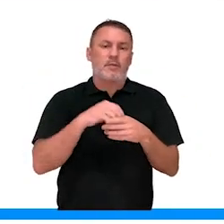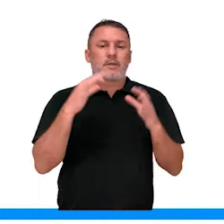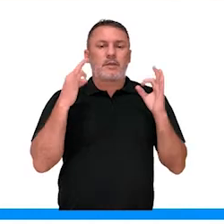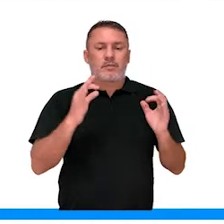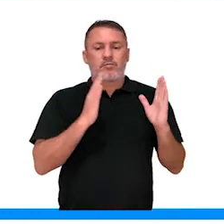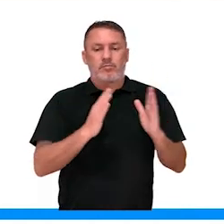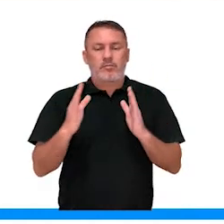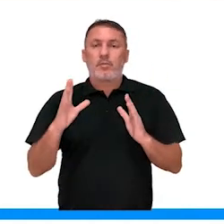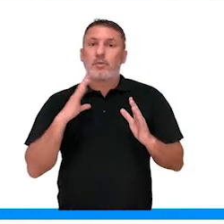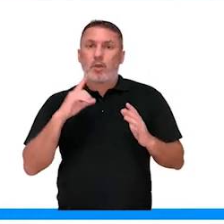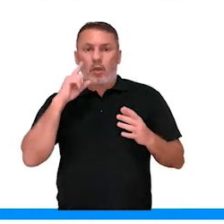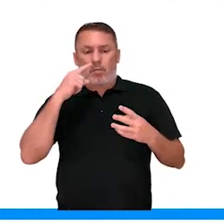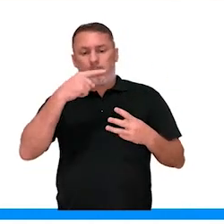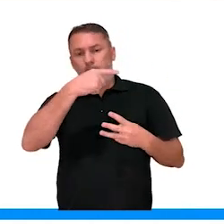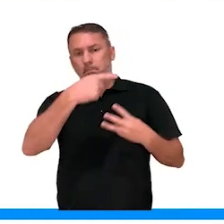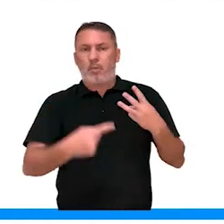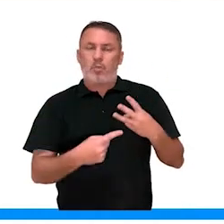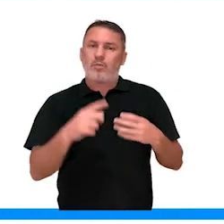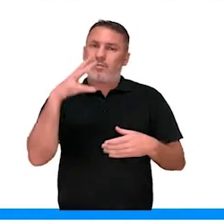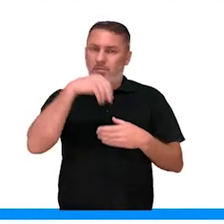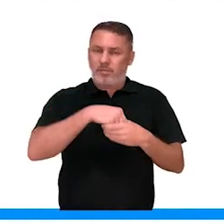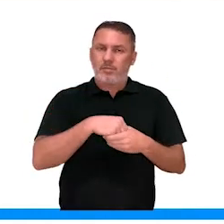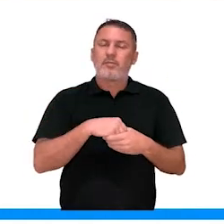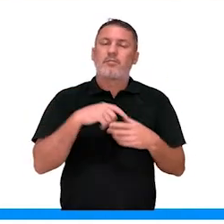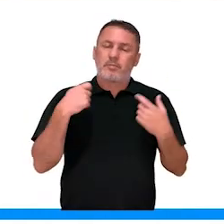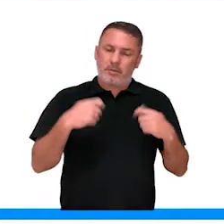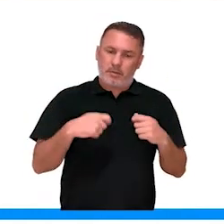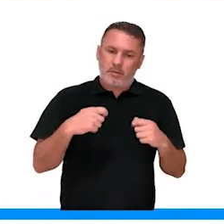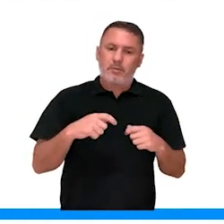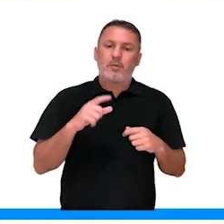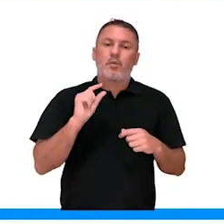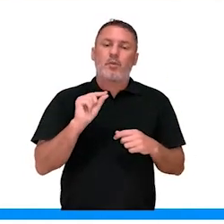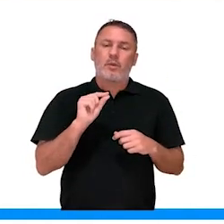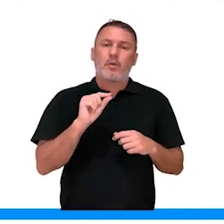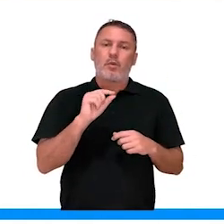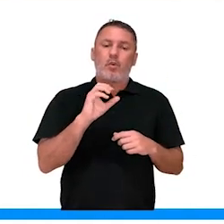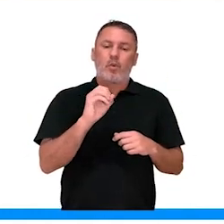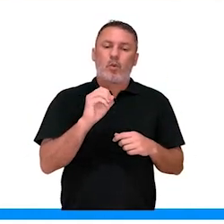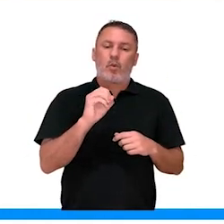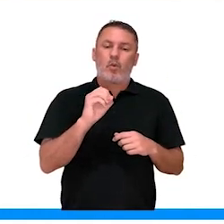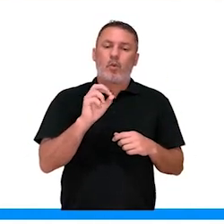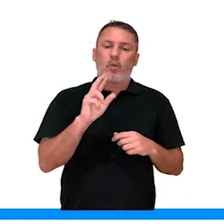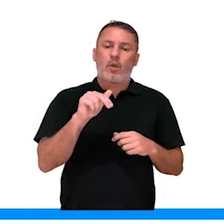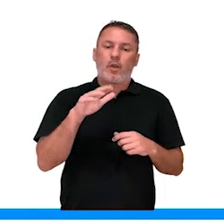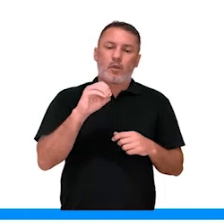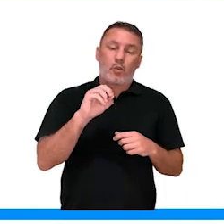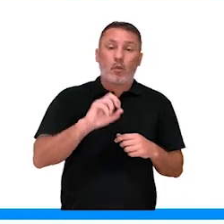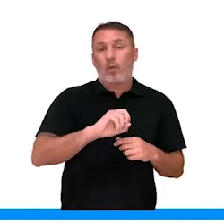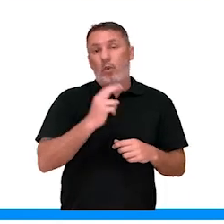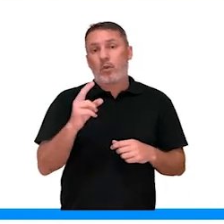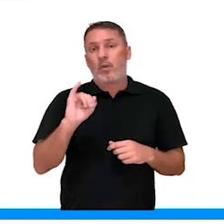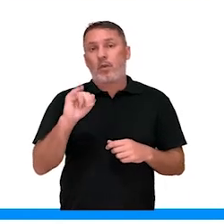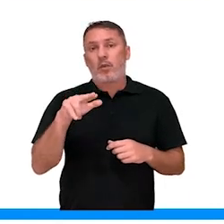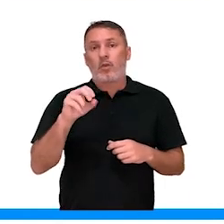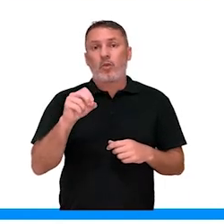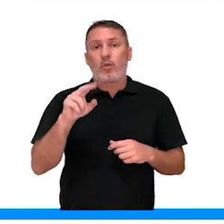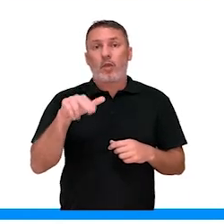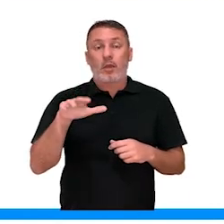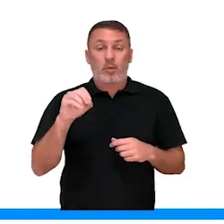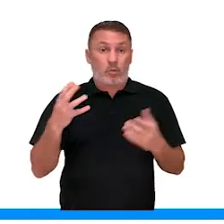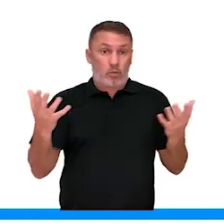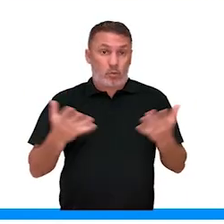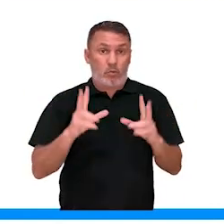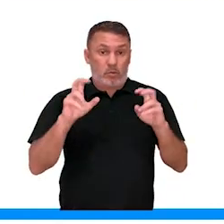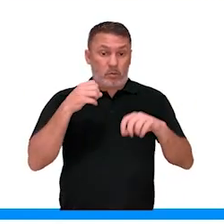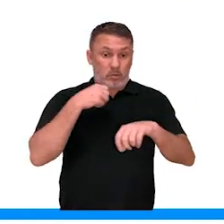quantidade adequada de todos esses componentes, sejam eles inorgânicos ou orgânicos. Hoje,